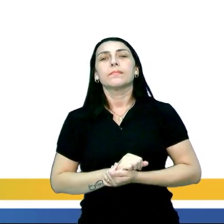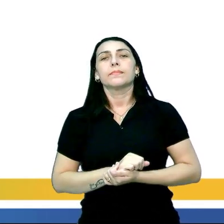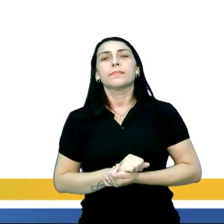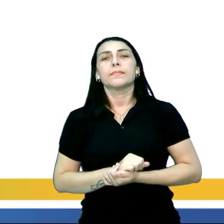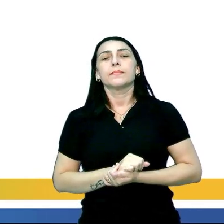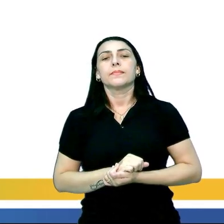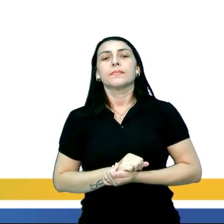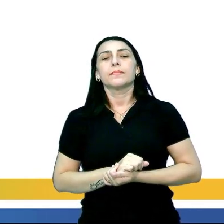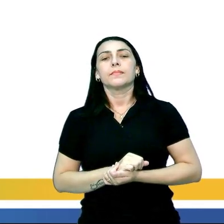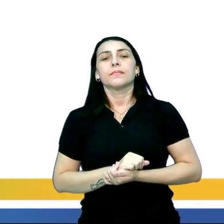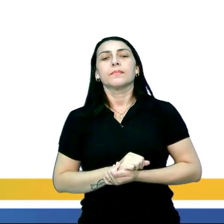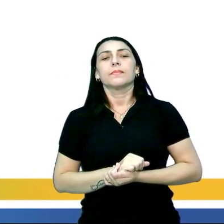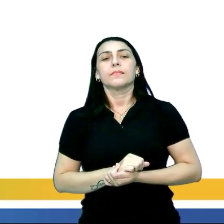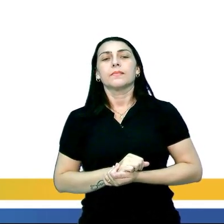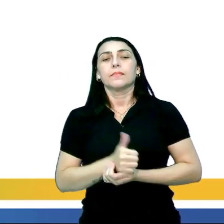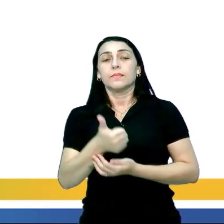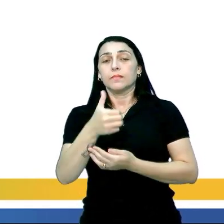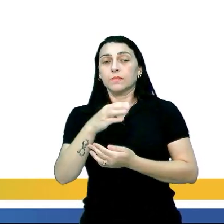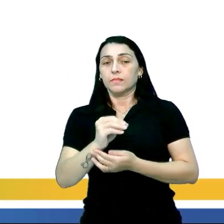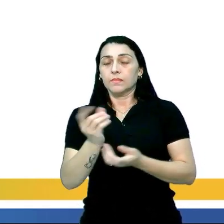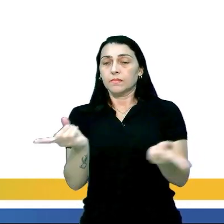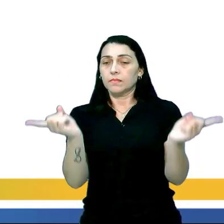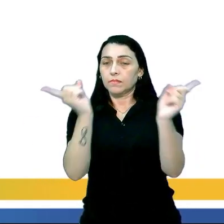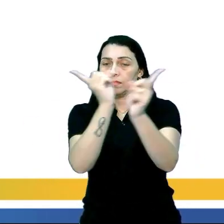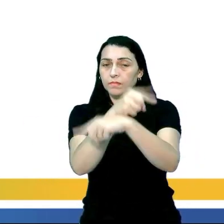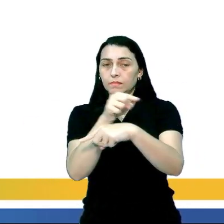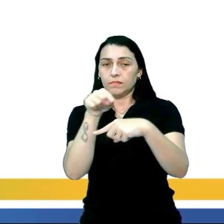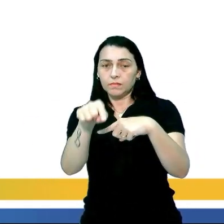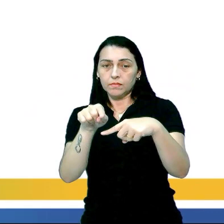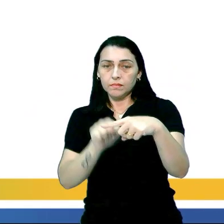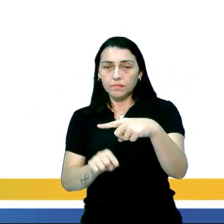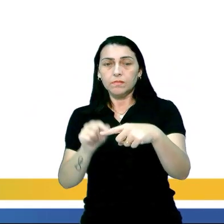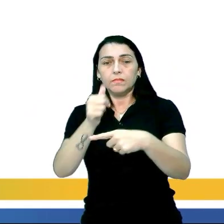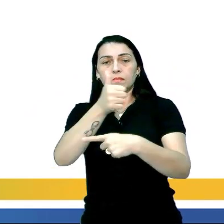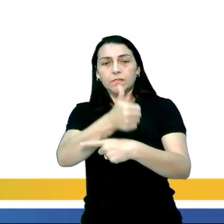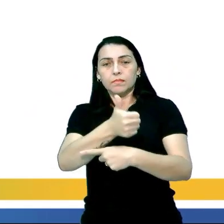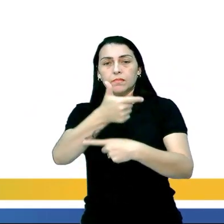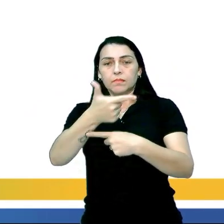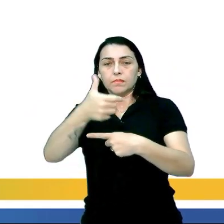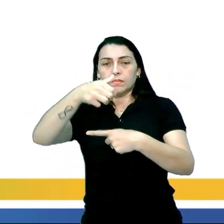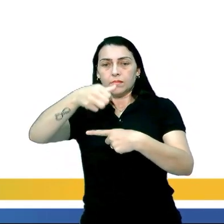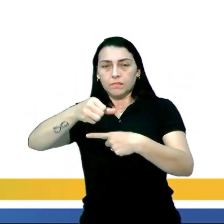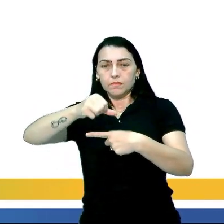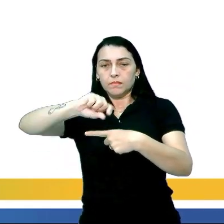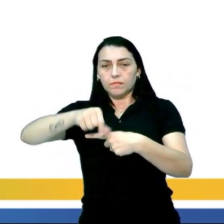129,6. O 10 eu vou passar dividindo. Fica